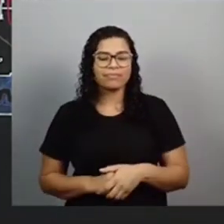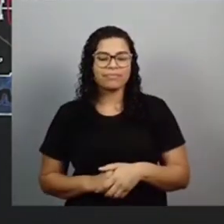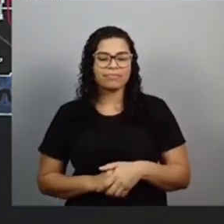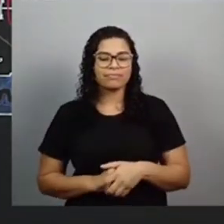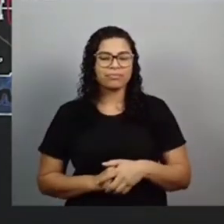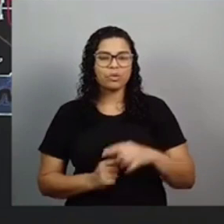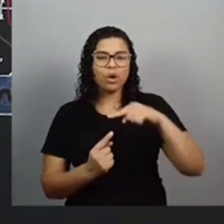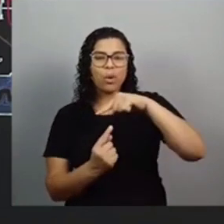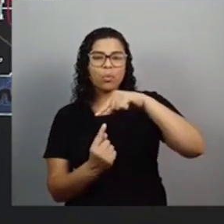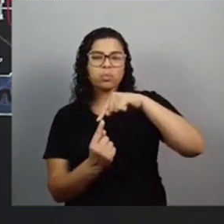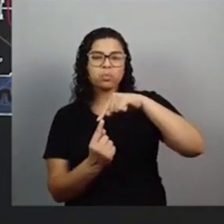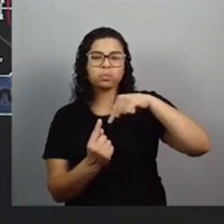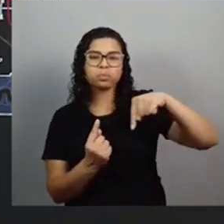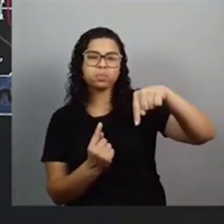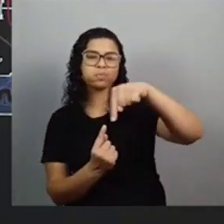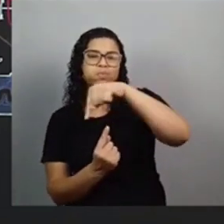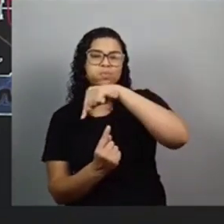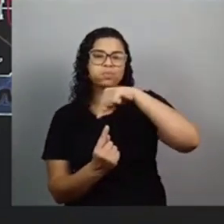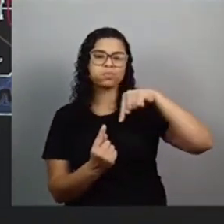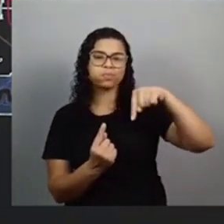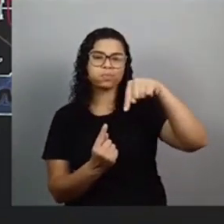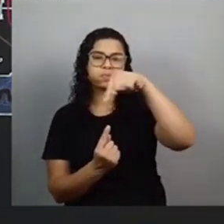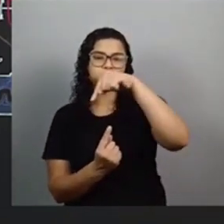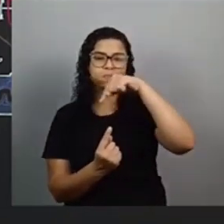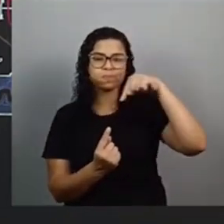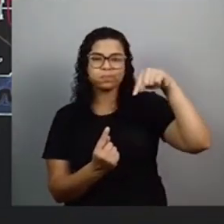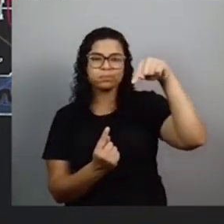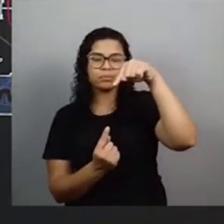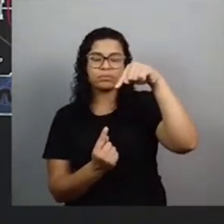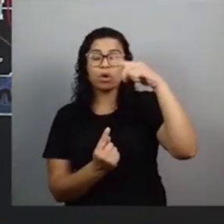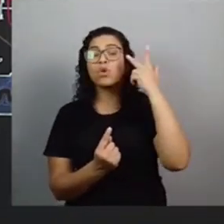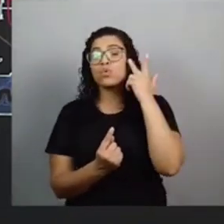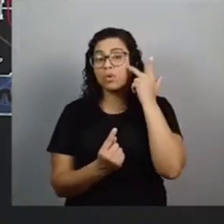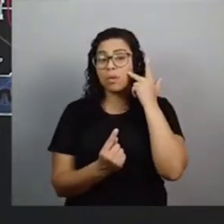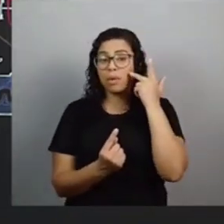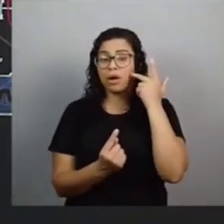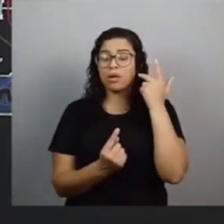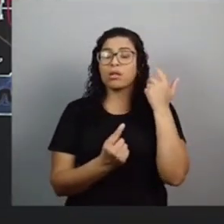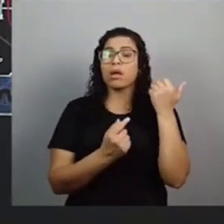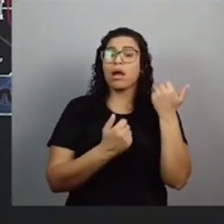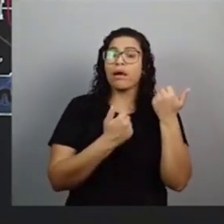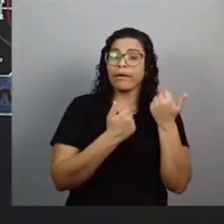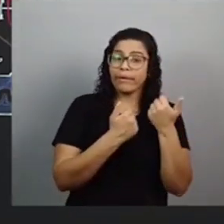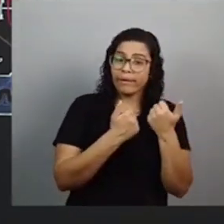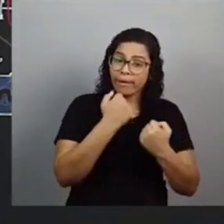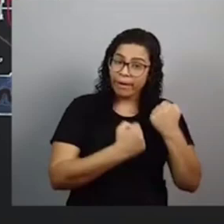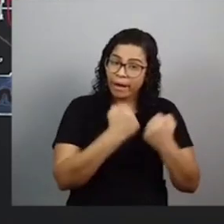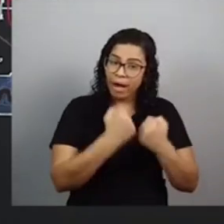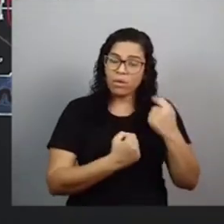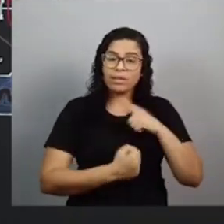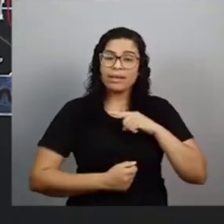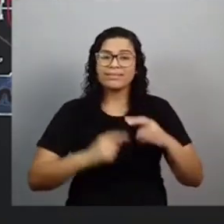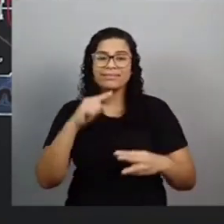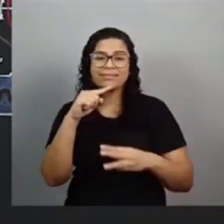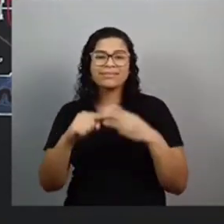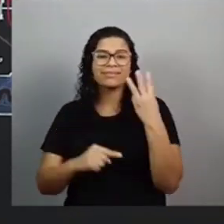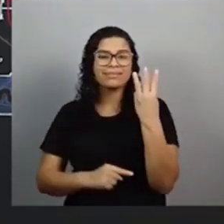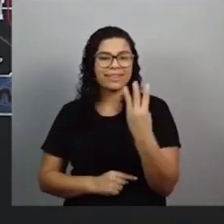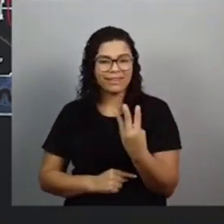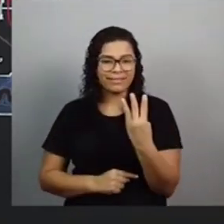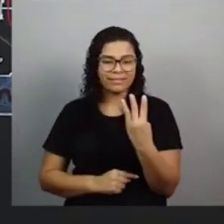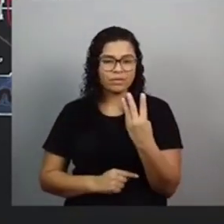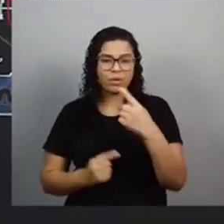assim. Cilindros. Normalmente, os carros assim mais populares têm 3 cilindros. Nesses